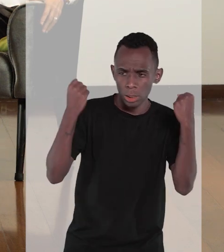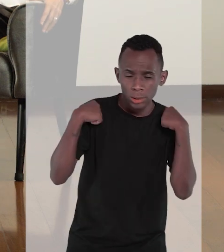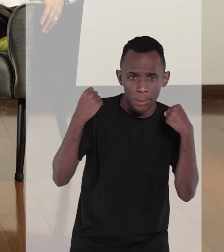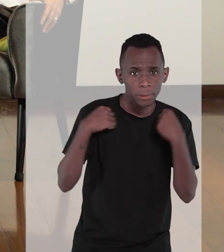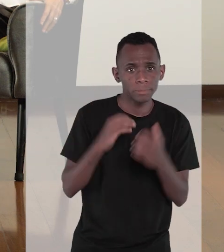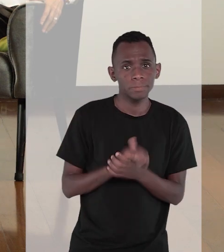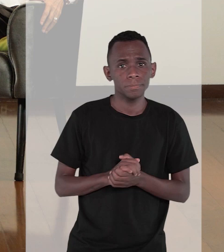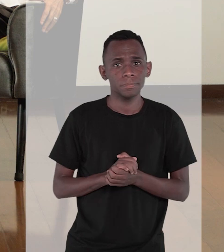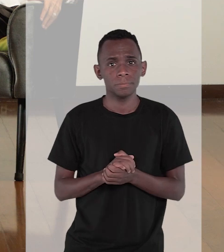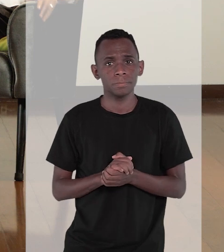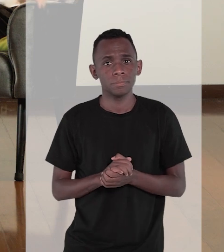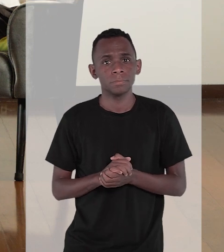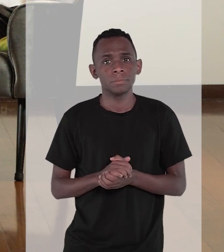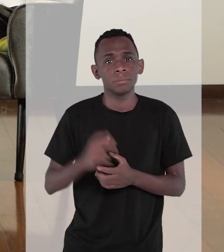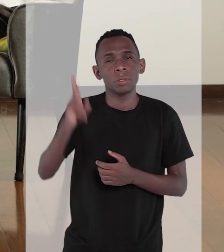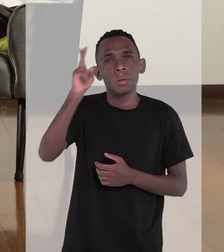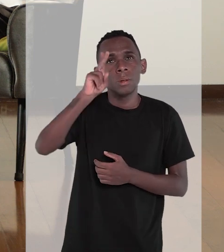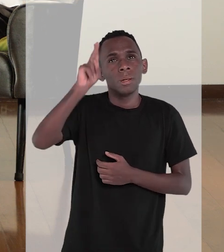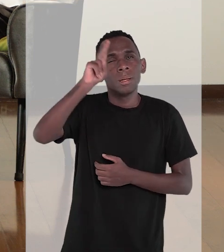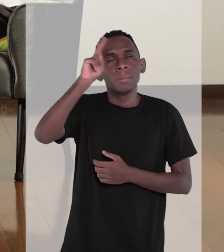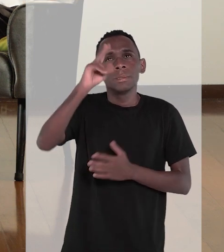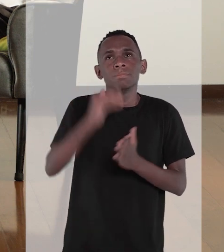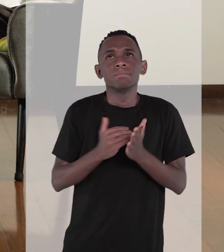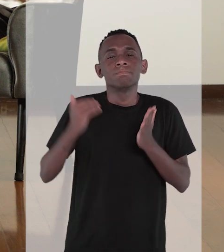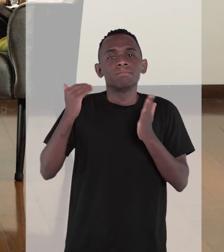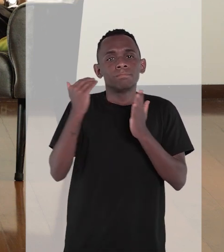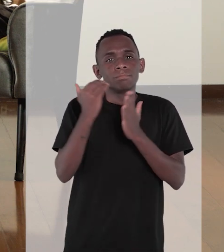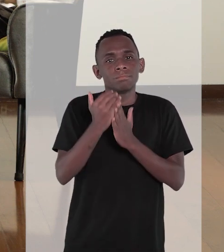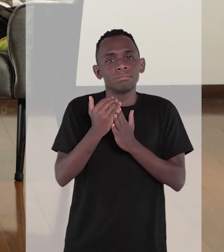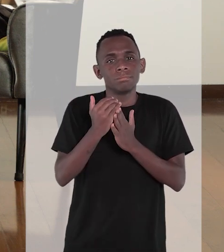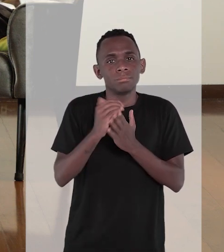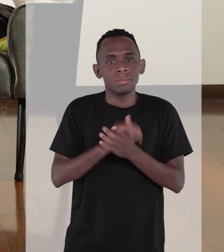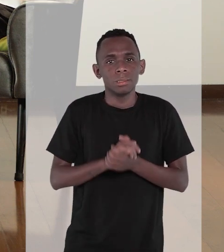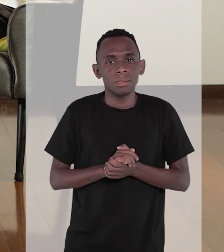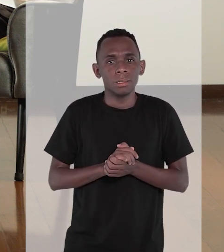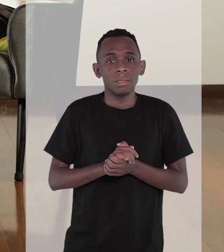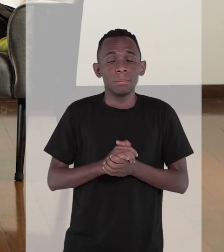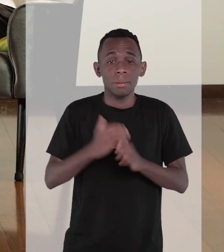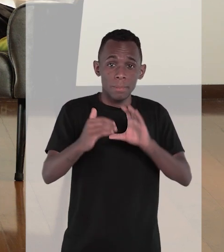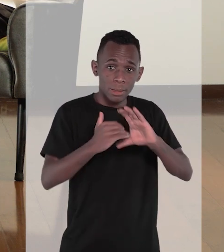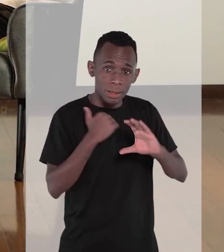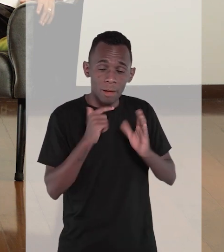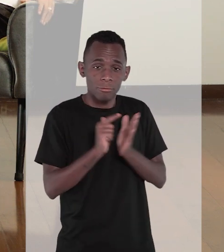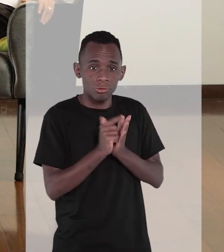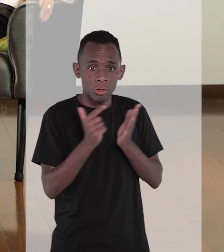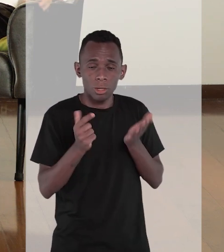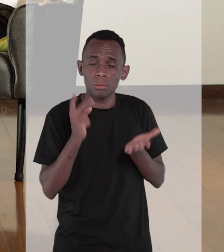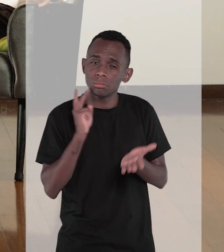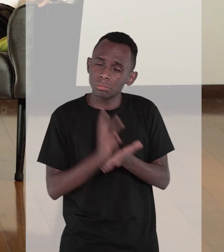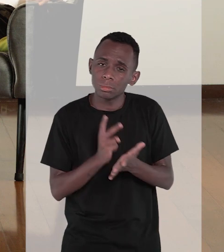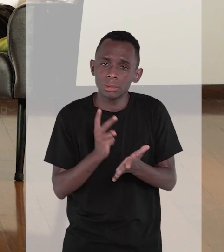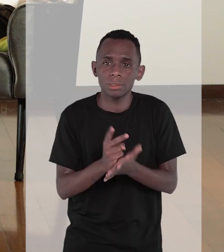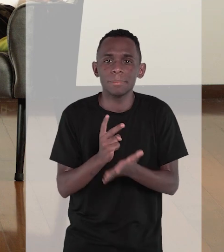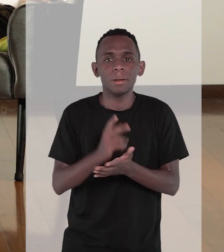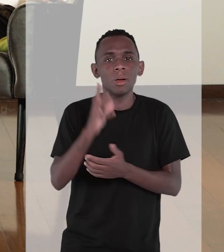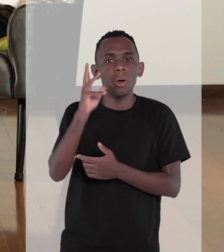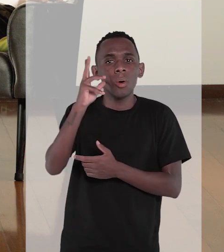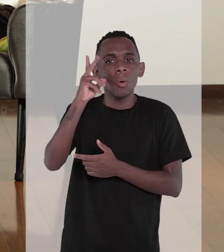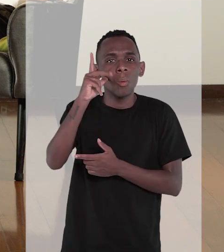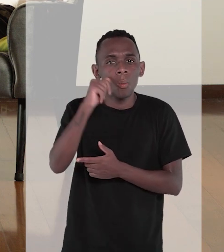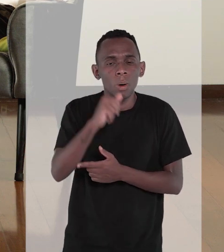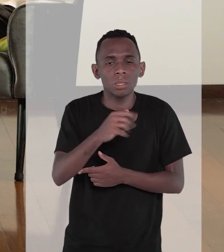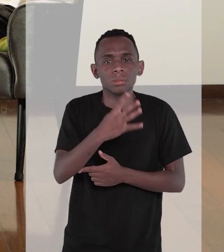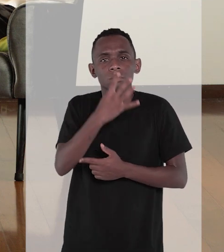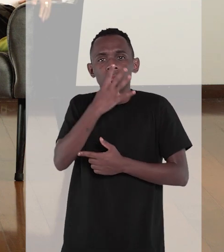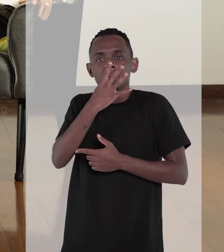academia. Então, a minha memória máxima, assim, meu pai ia, e ele mandava o jornalzinho sempre para mim. Então, eu